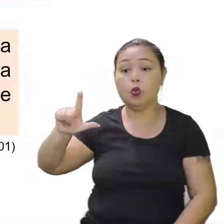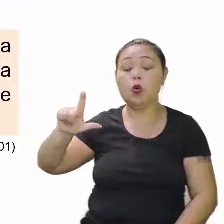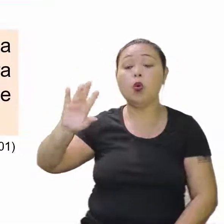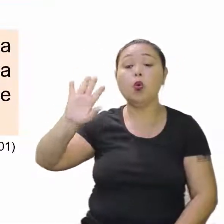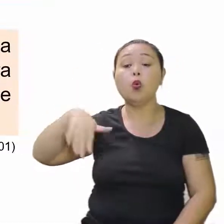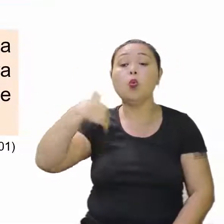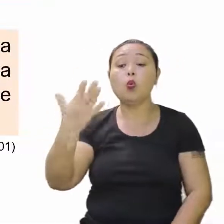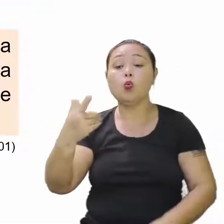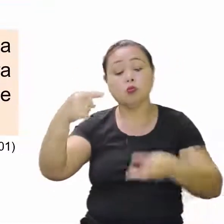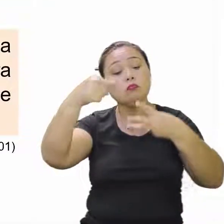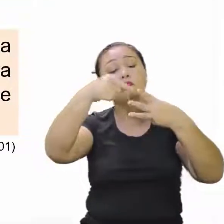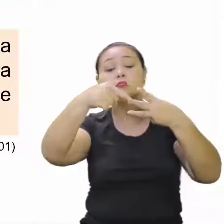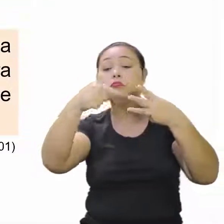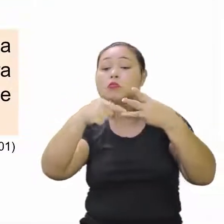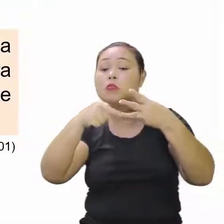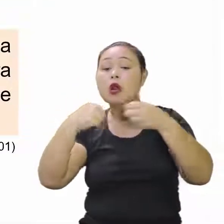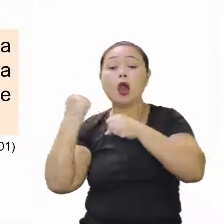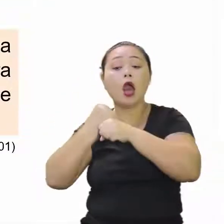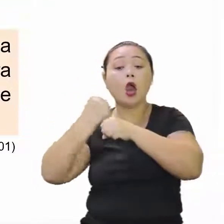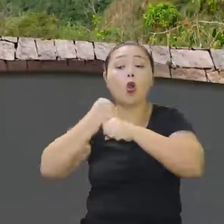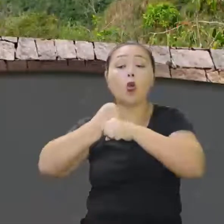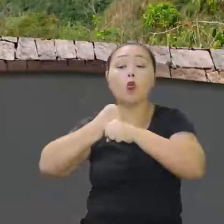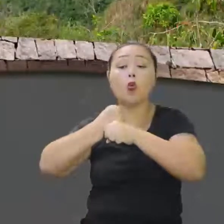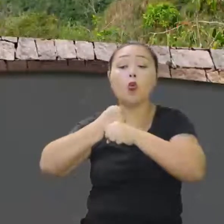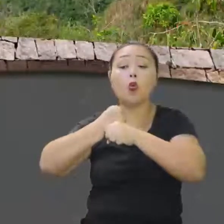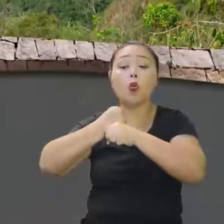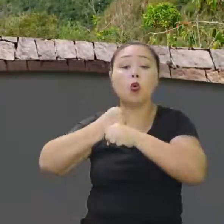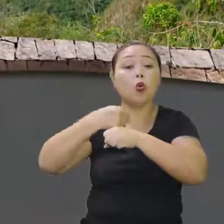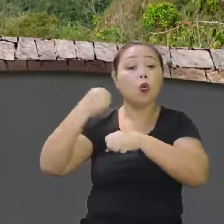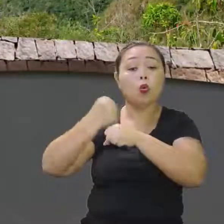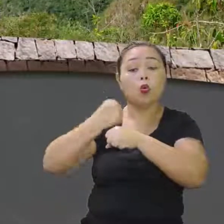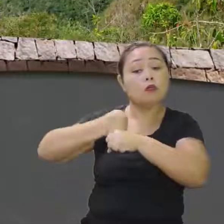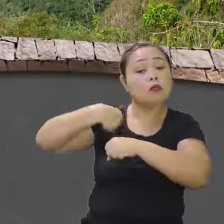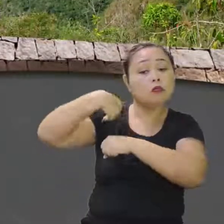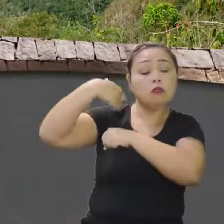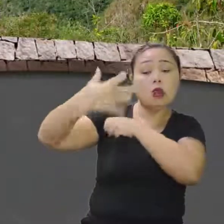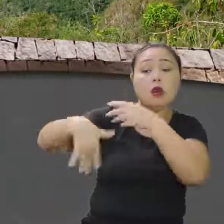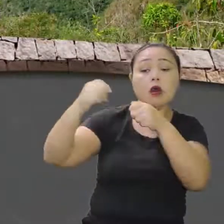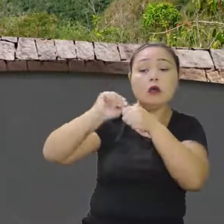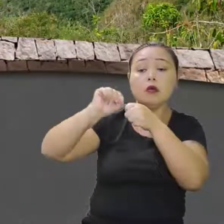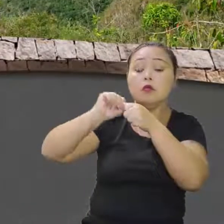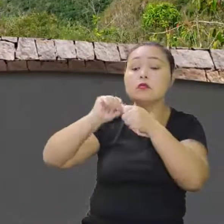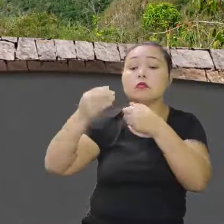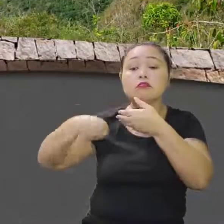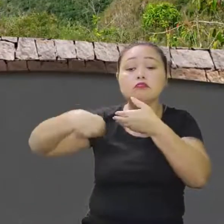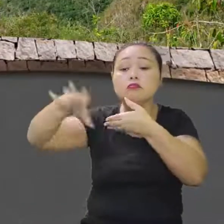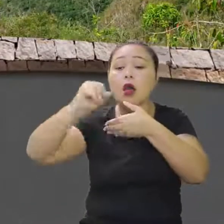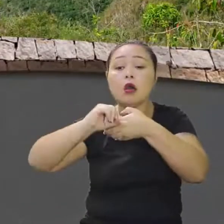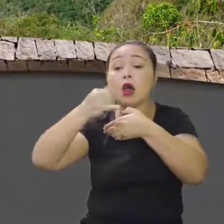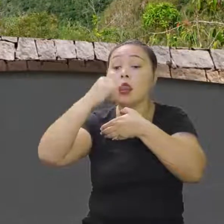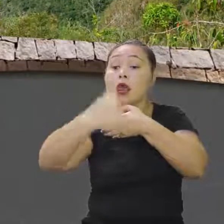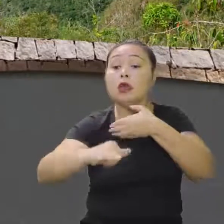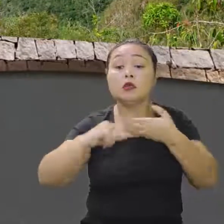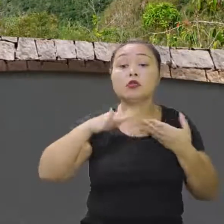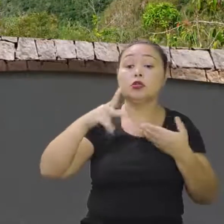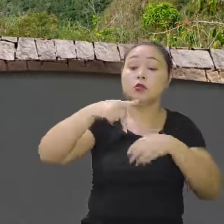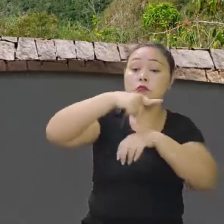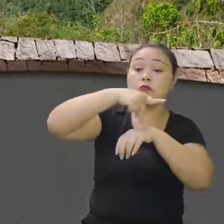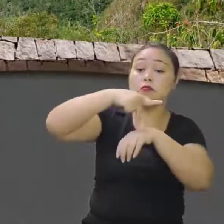Qual das três constrói mais... Quer dizer, foram construídos como para fornecer energia para o Brasil?